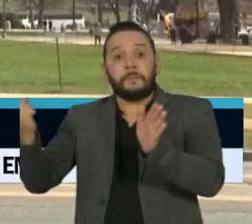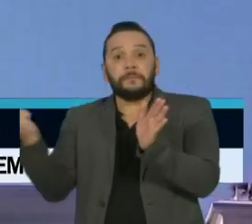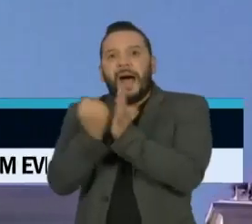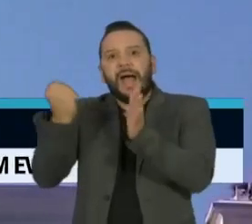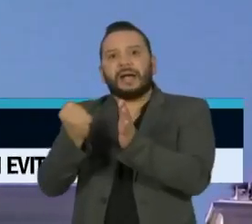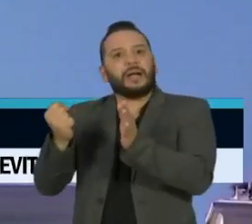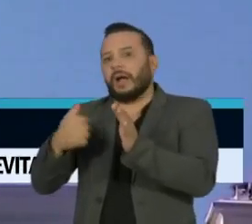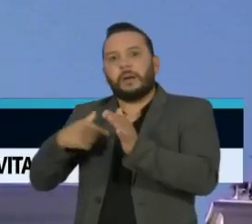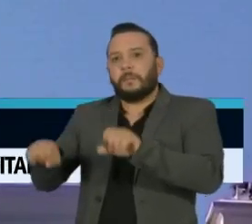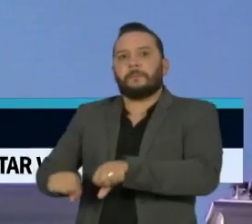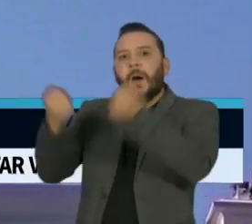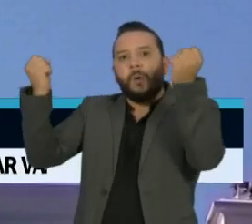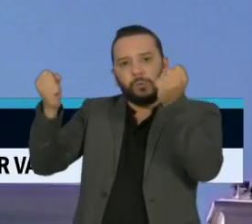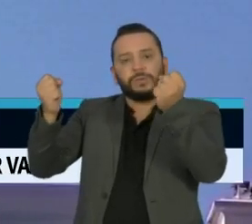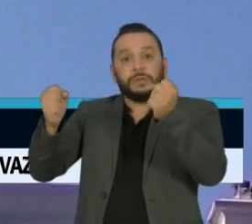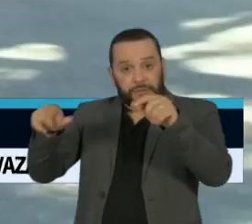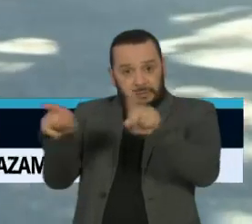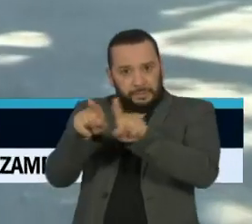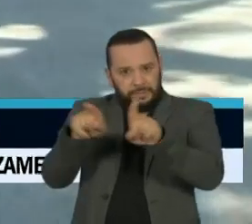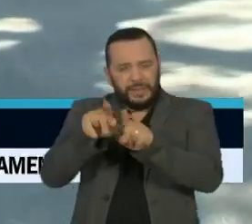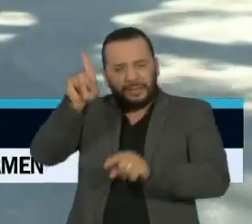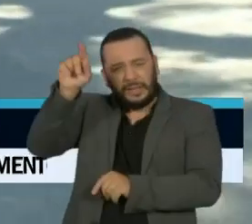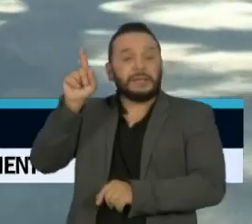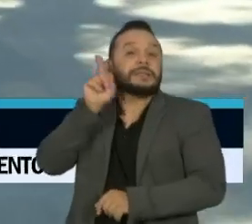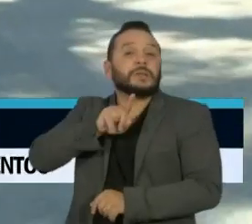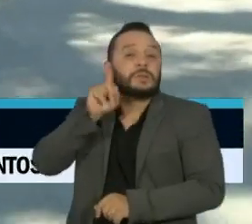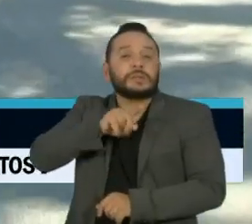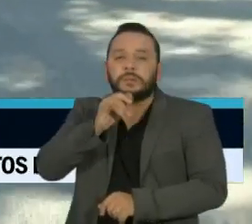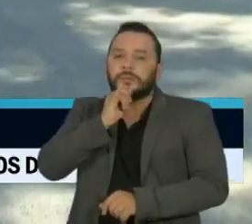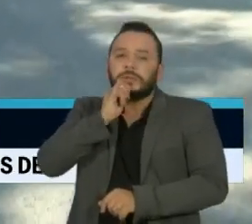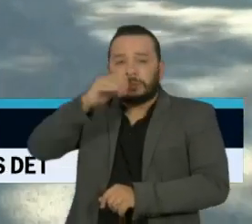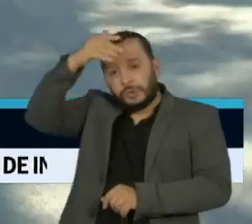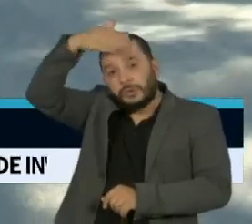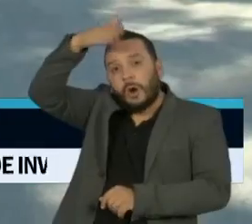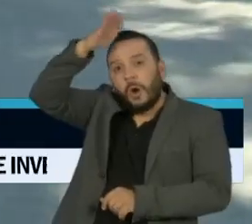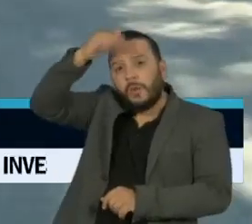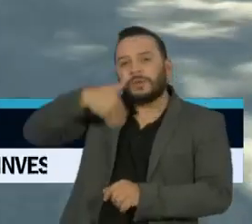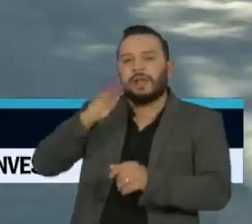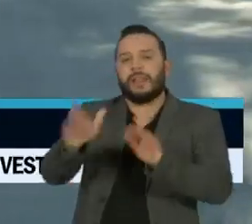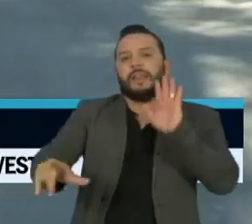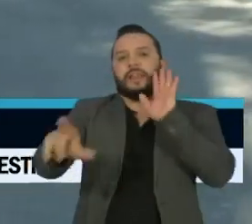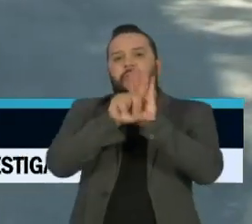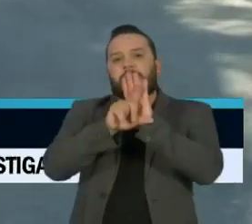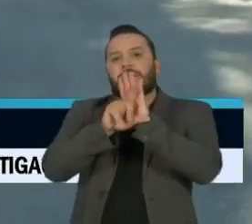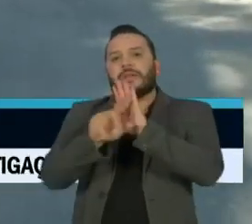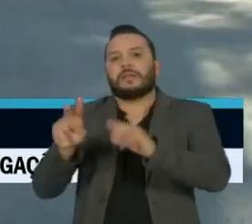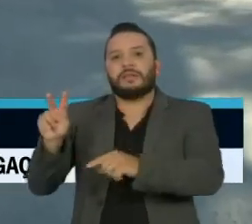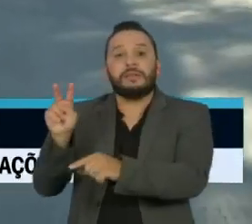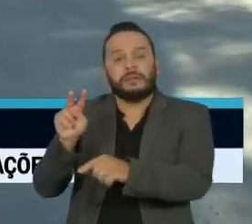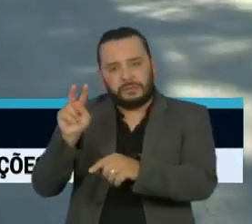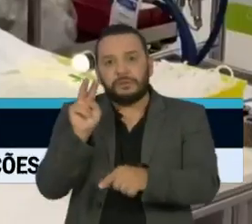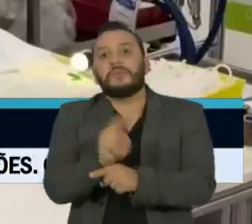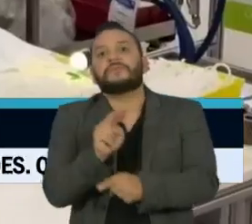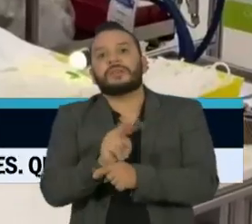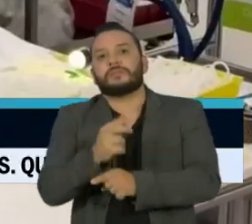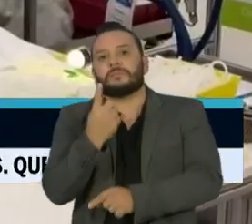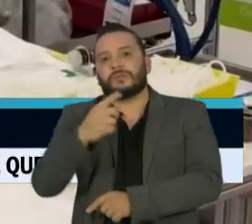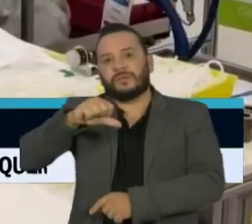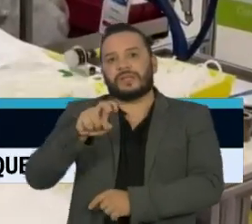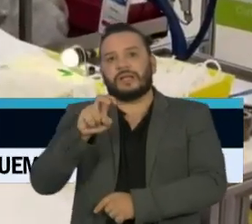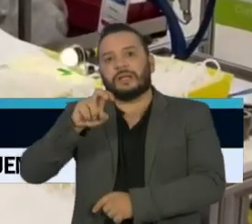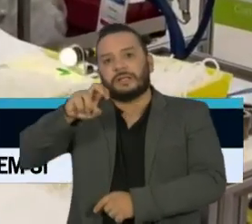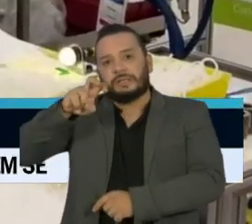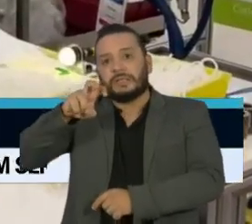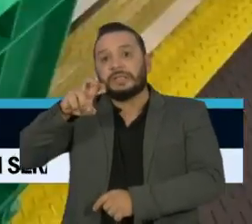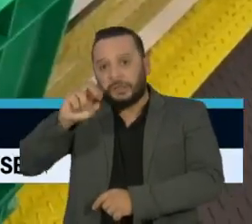privada, como nos Estados Unidos, onde o presidente Donald Trump recorreu à lei para a defesa de 1950 para que a